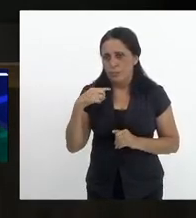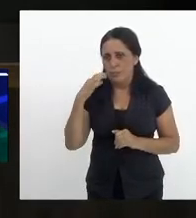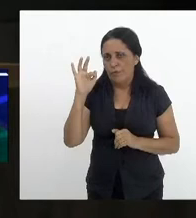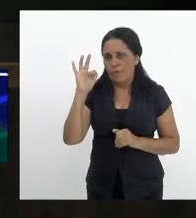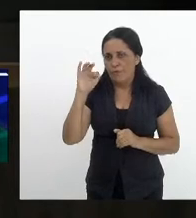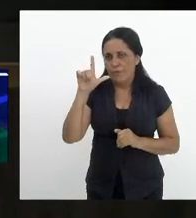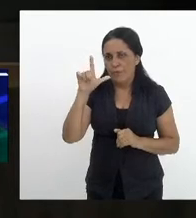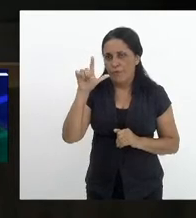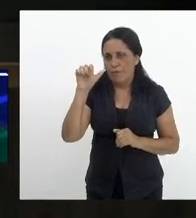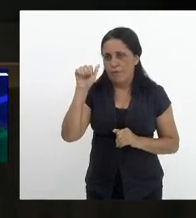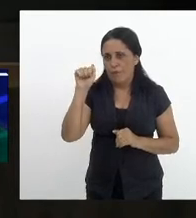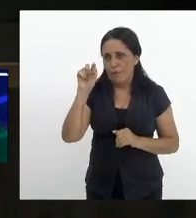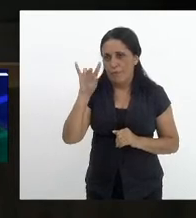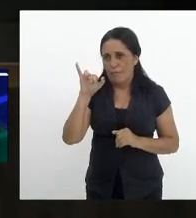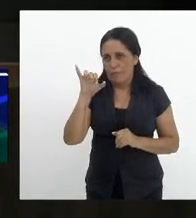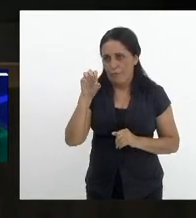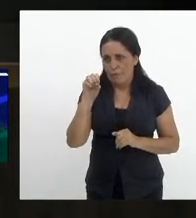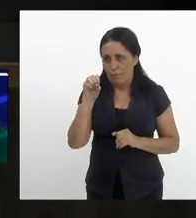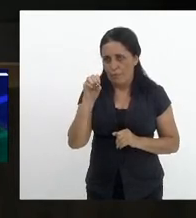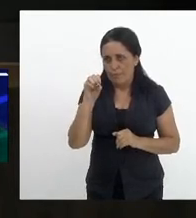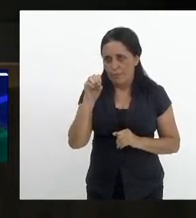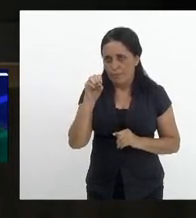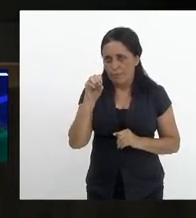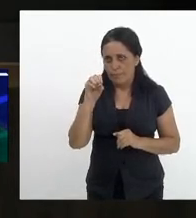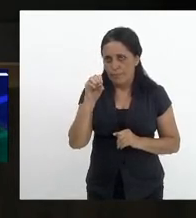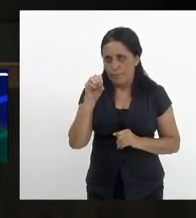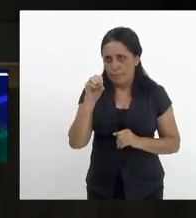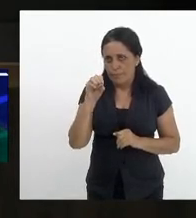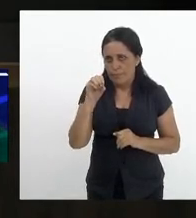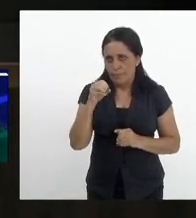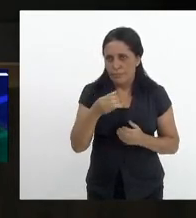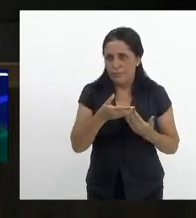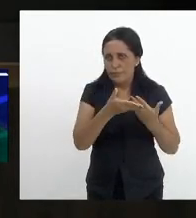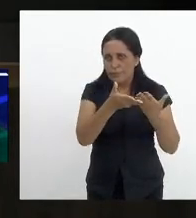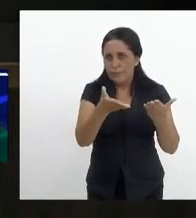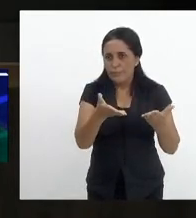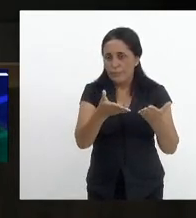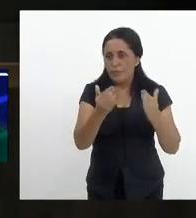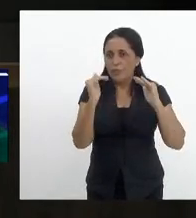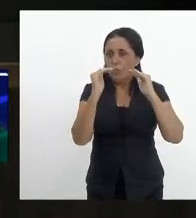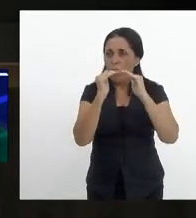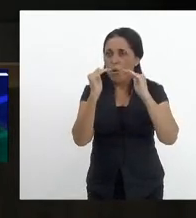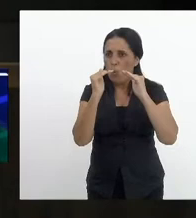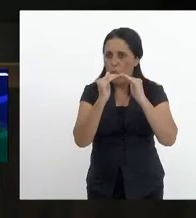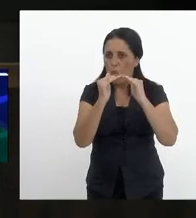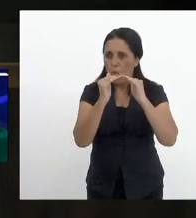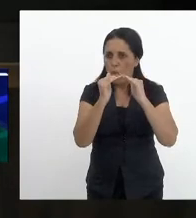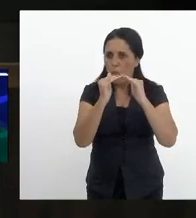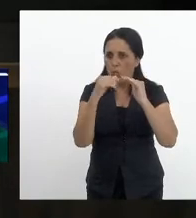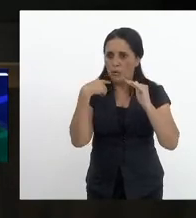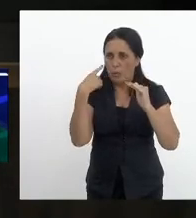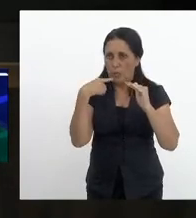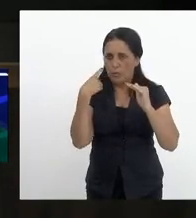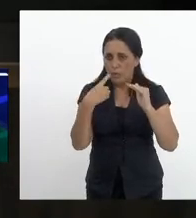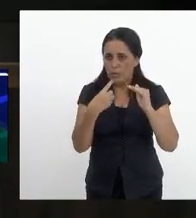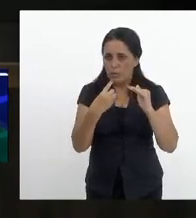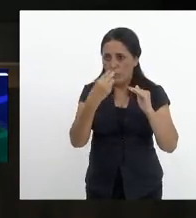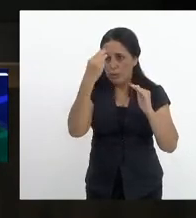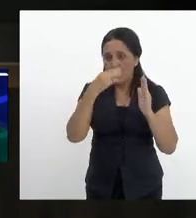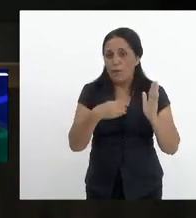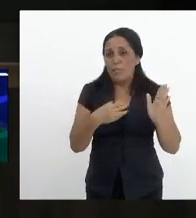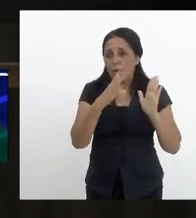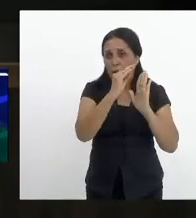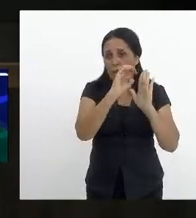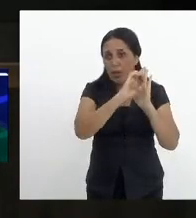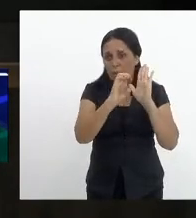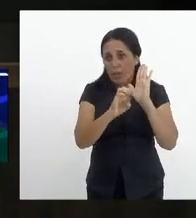Flávio, vê se Vossa Excelência faz um acordo com o deputado Márcio para ele catar emendas de Vossa Excelência, porque senão vai ter que voltar à